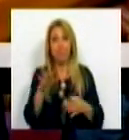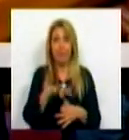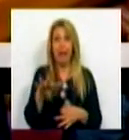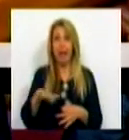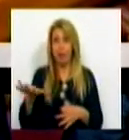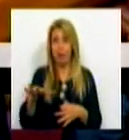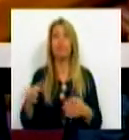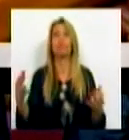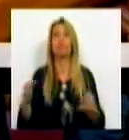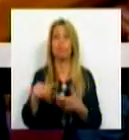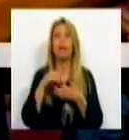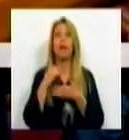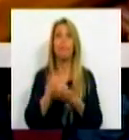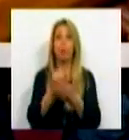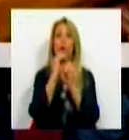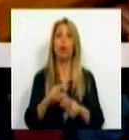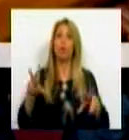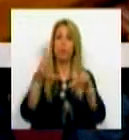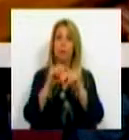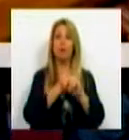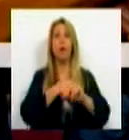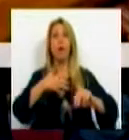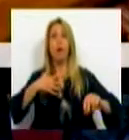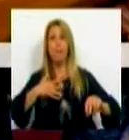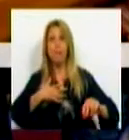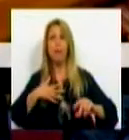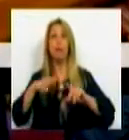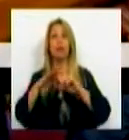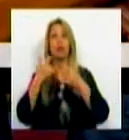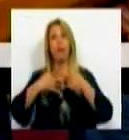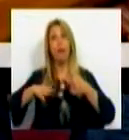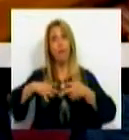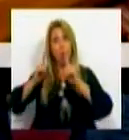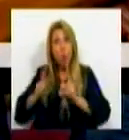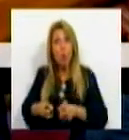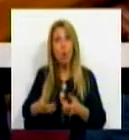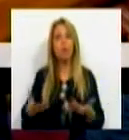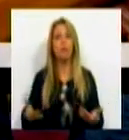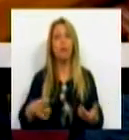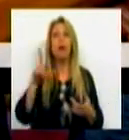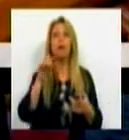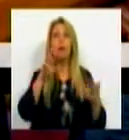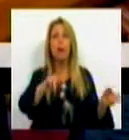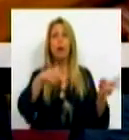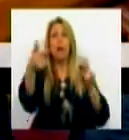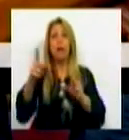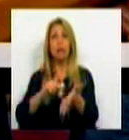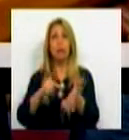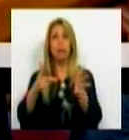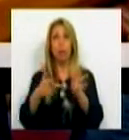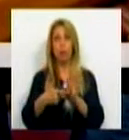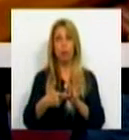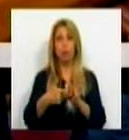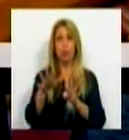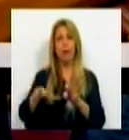à inovação, de apoio às empresas startups, às empresas que querem começar, mas de apoio também à transferência de tecnologia nos setores